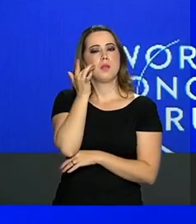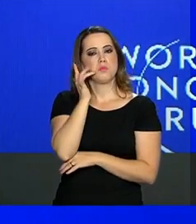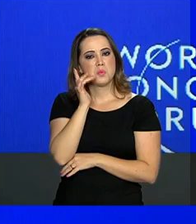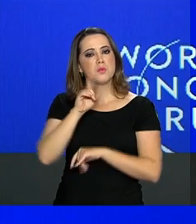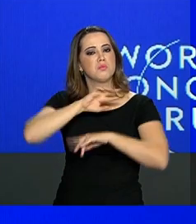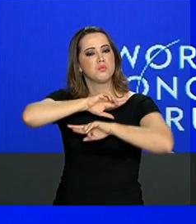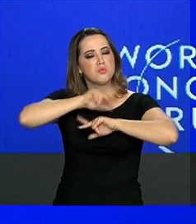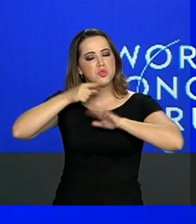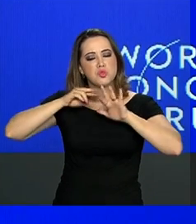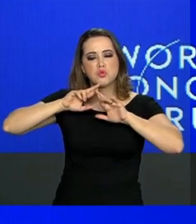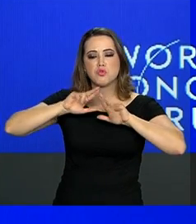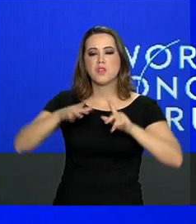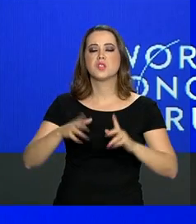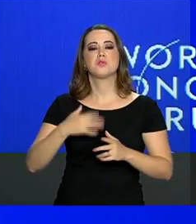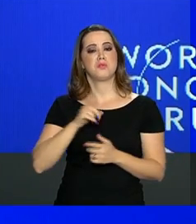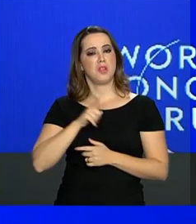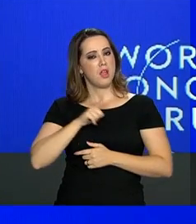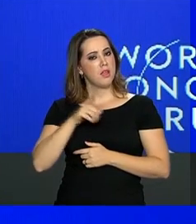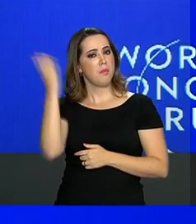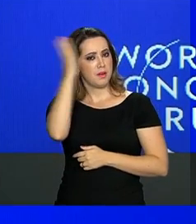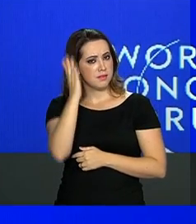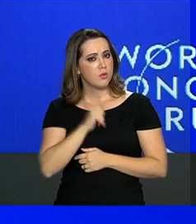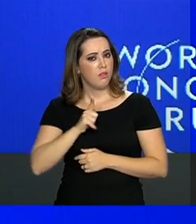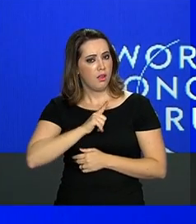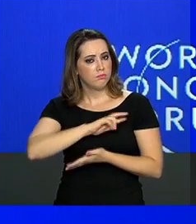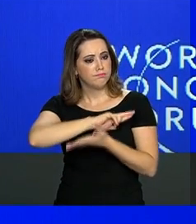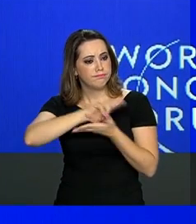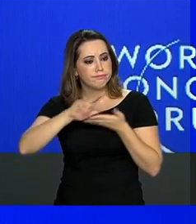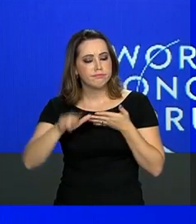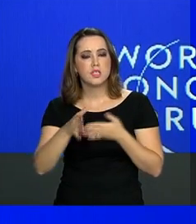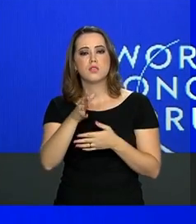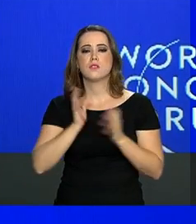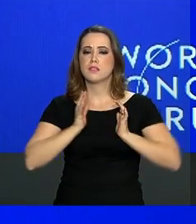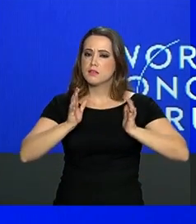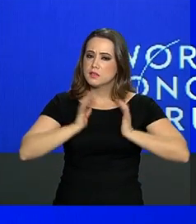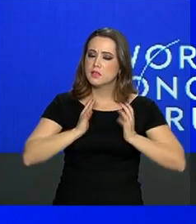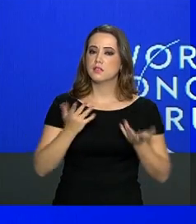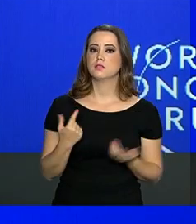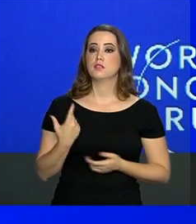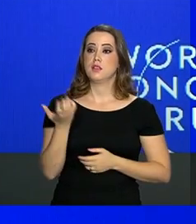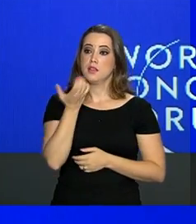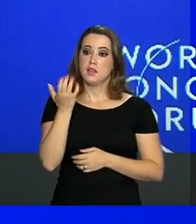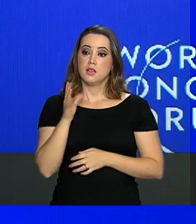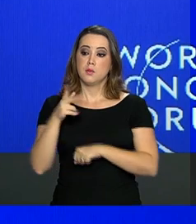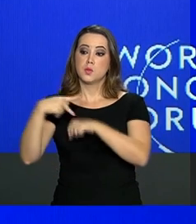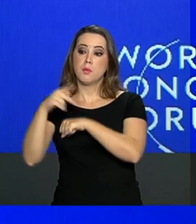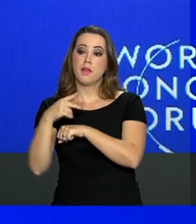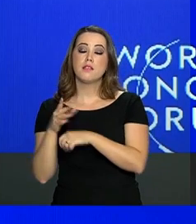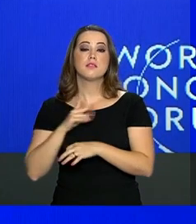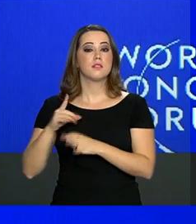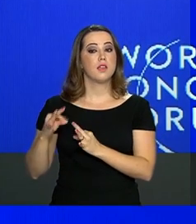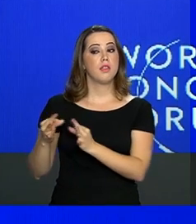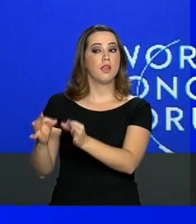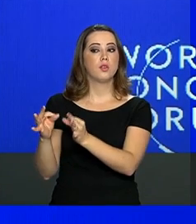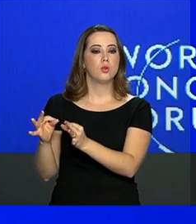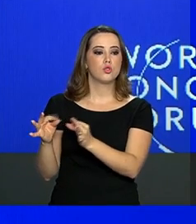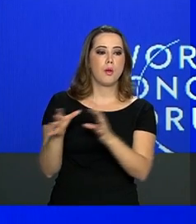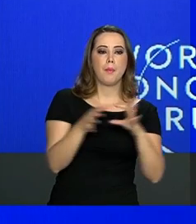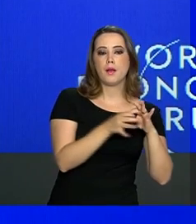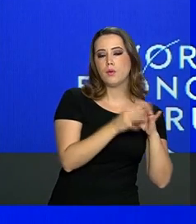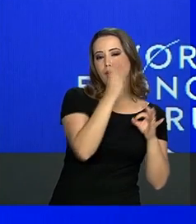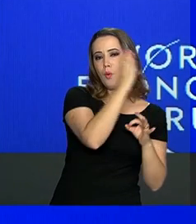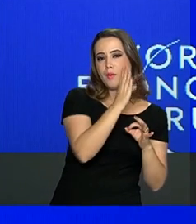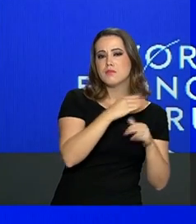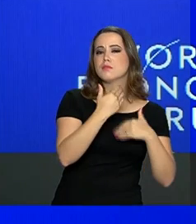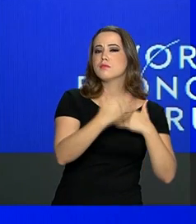são abundantes. Queremos parceiros com tecnologia para que este casamento se traduza em progresso e